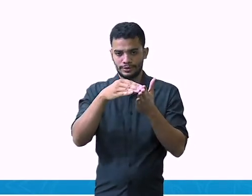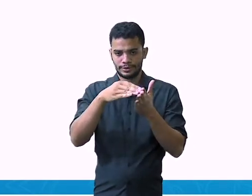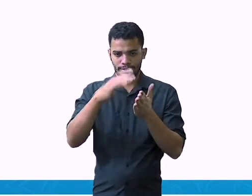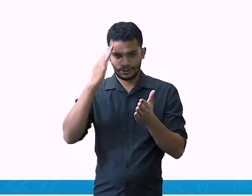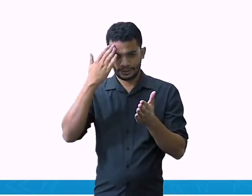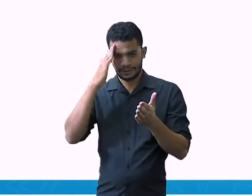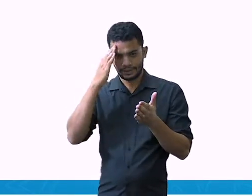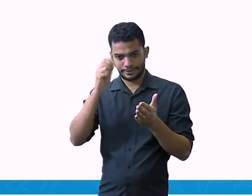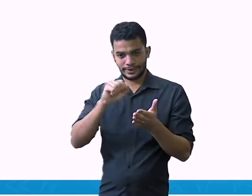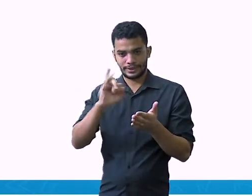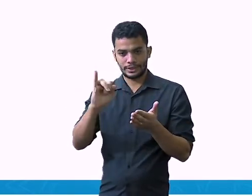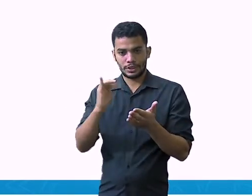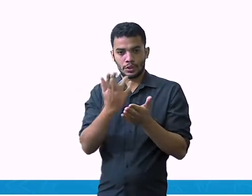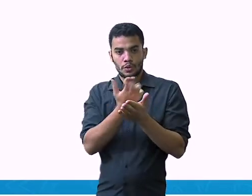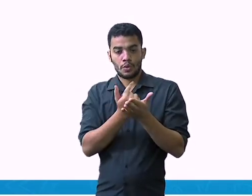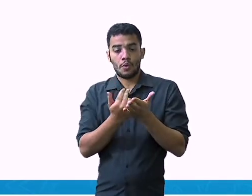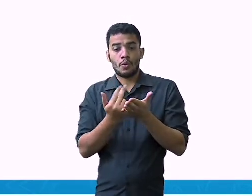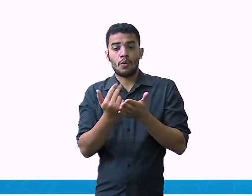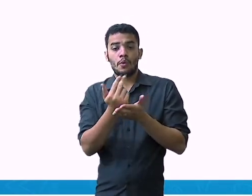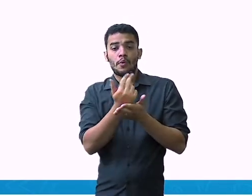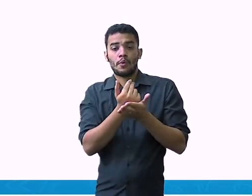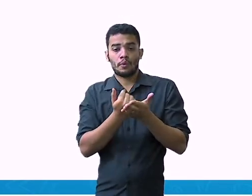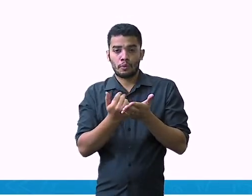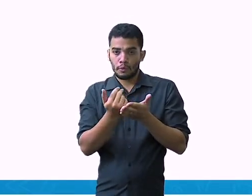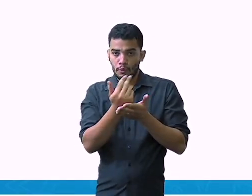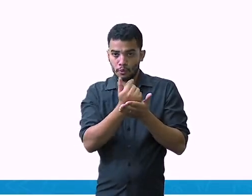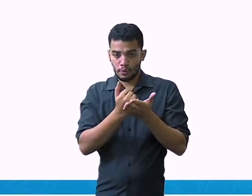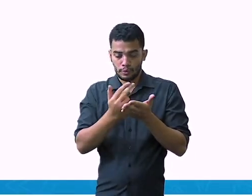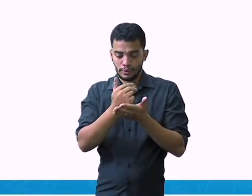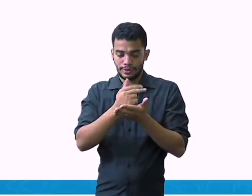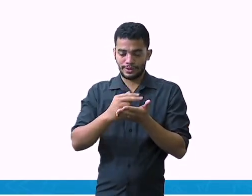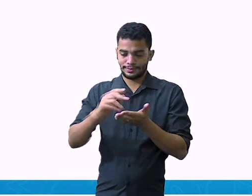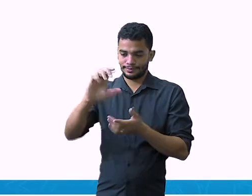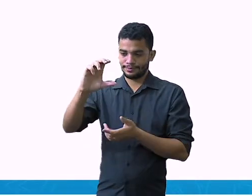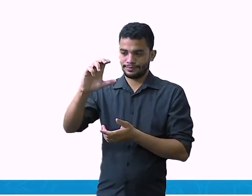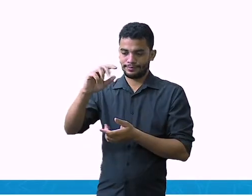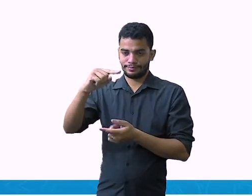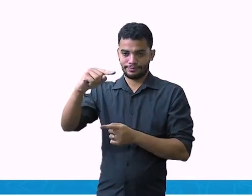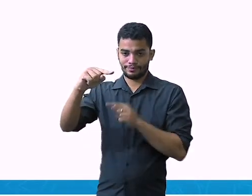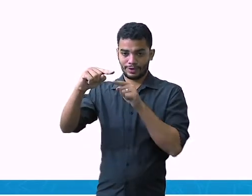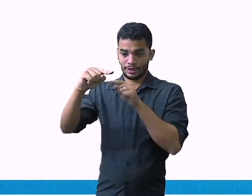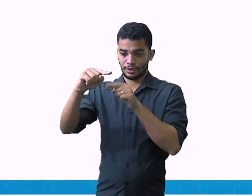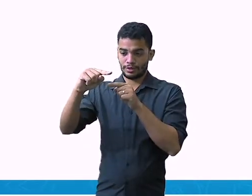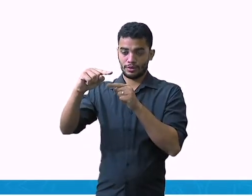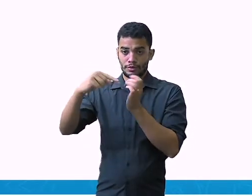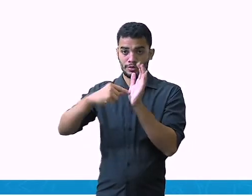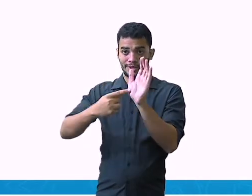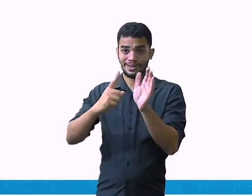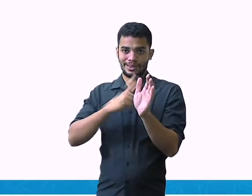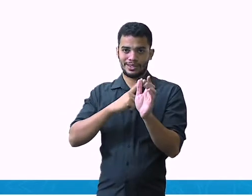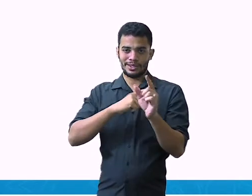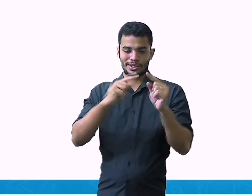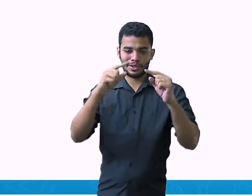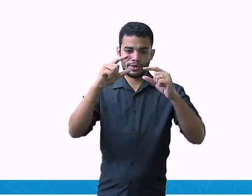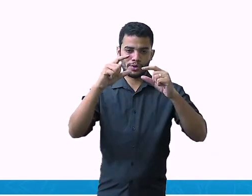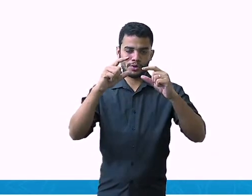contar aí todos os quadradinhos, tanto o azul claro quanto o azul escuro, nós teremos 8 quadradinhos.